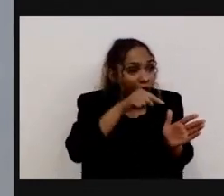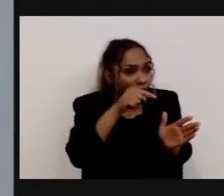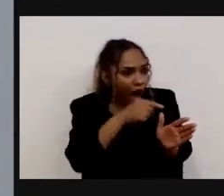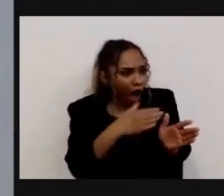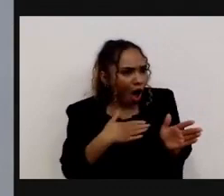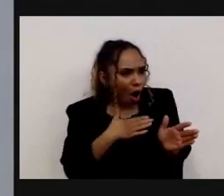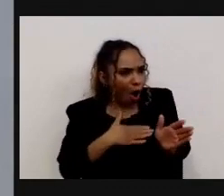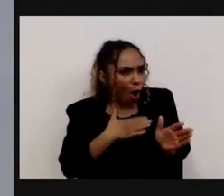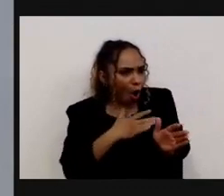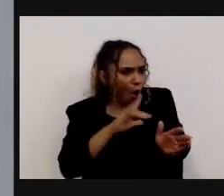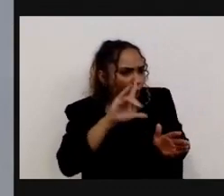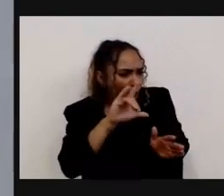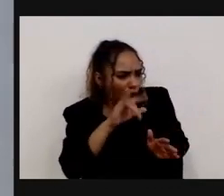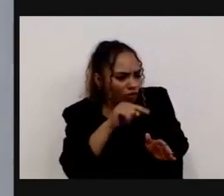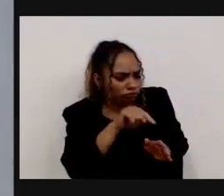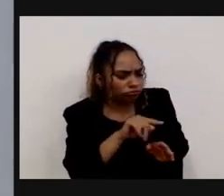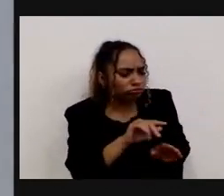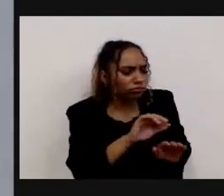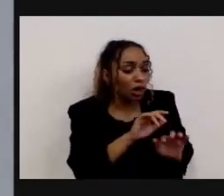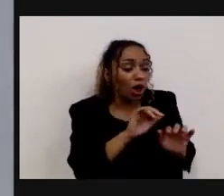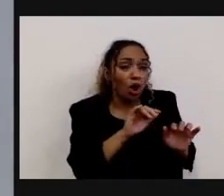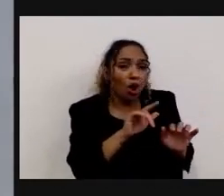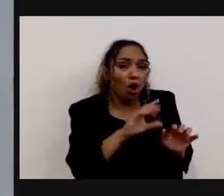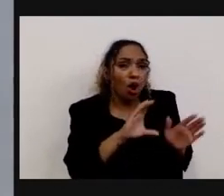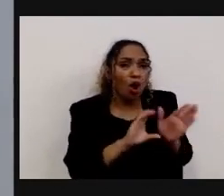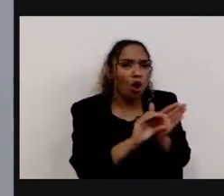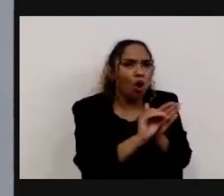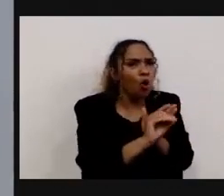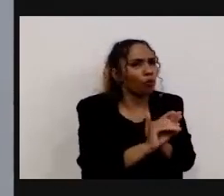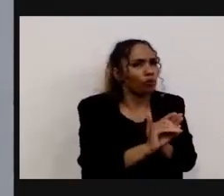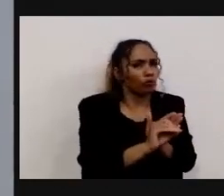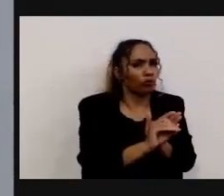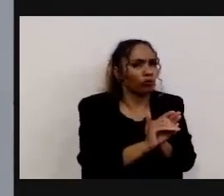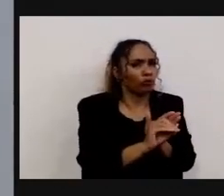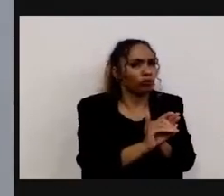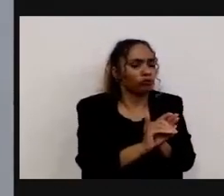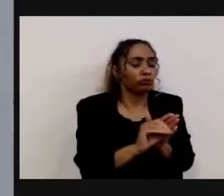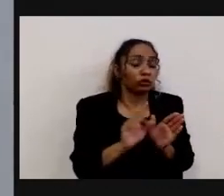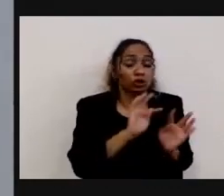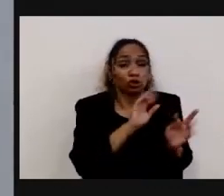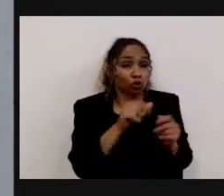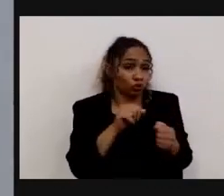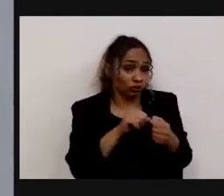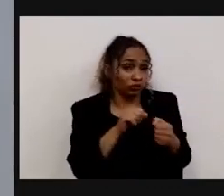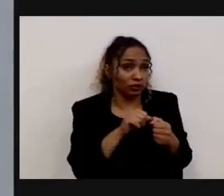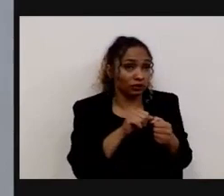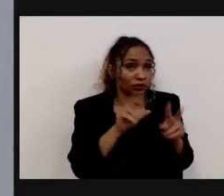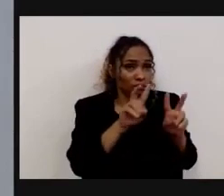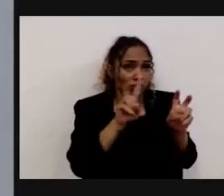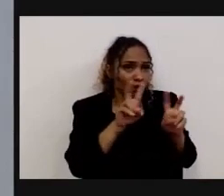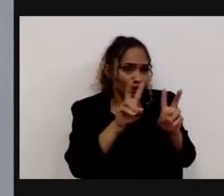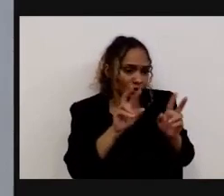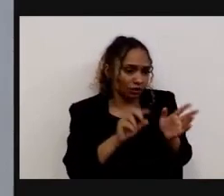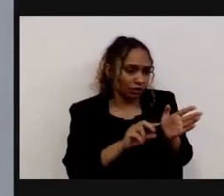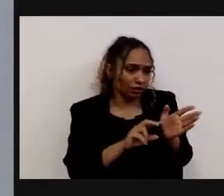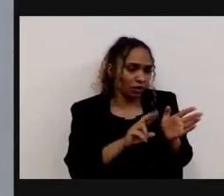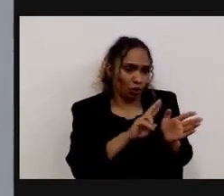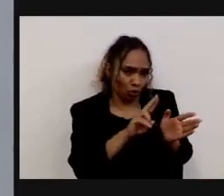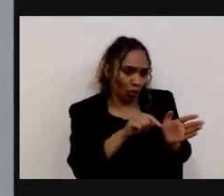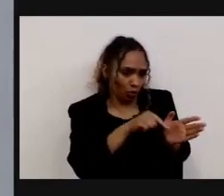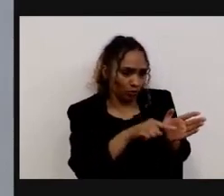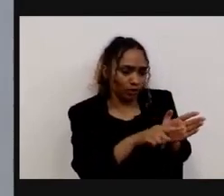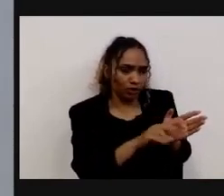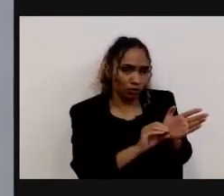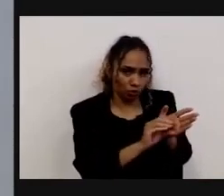desse perfil vamos ver digita o nome no Google né quem não faz isso né digita o nome do Google lá entre aspas ver que que aparece né